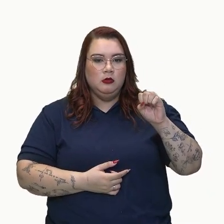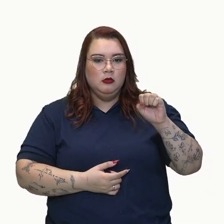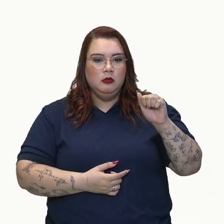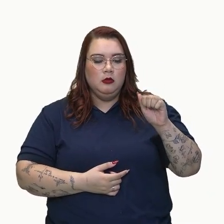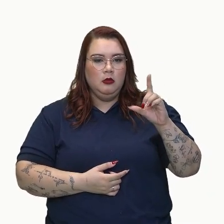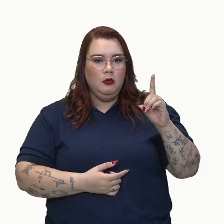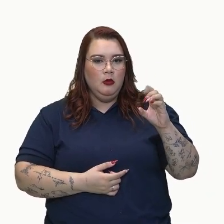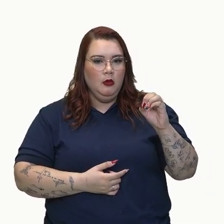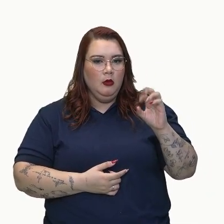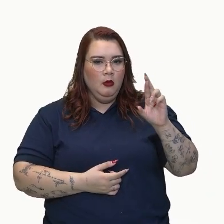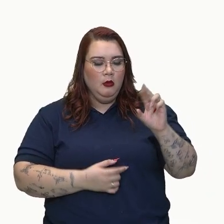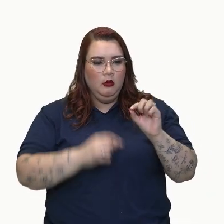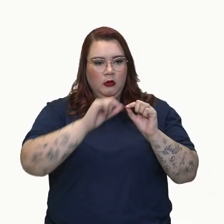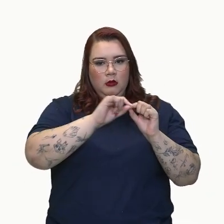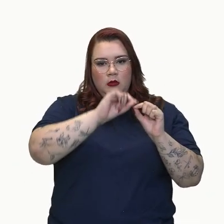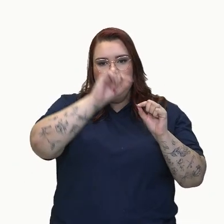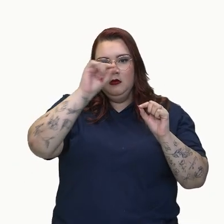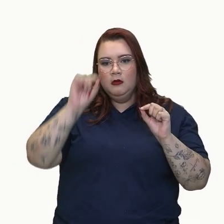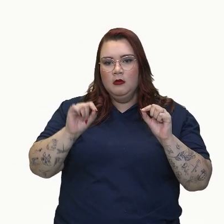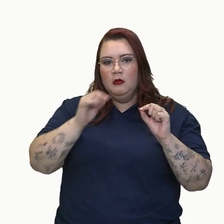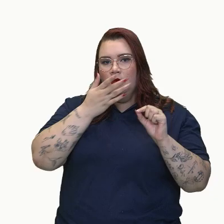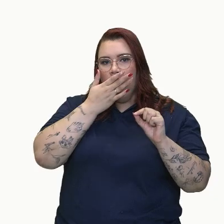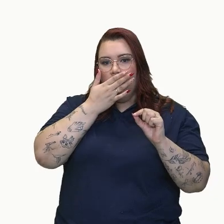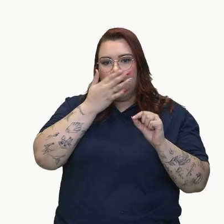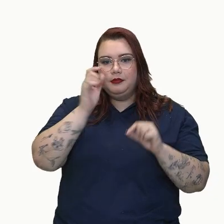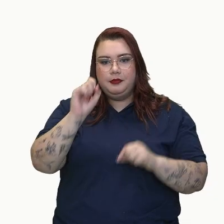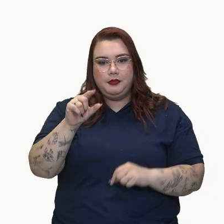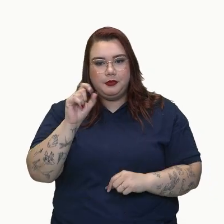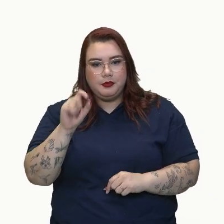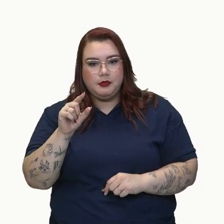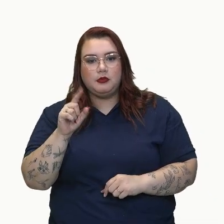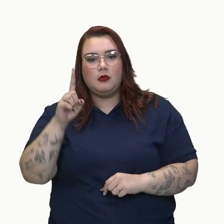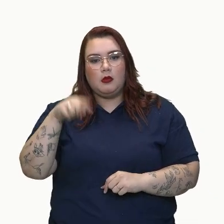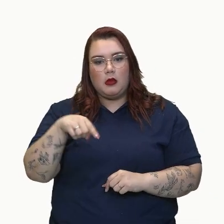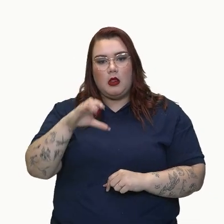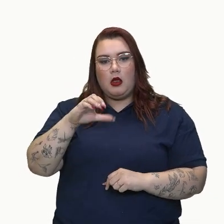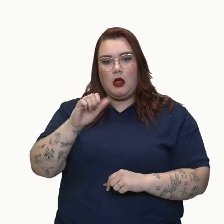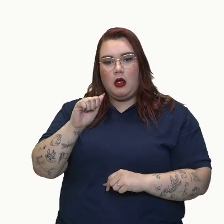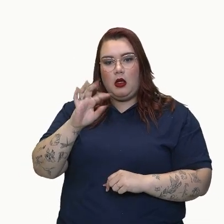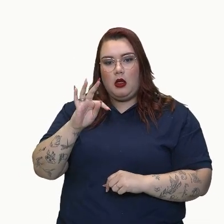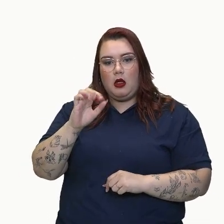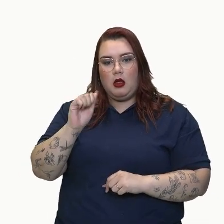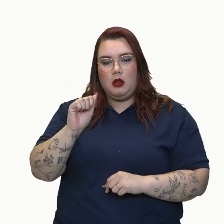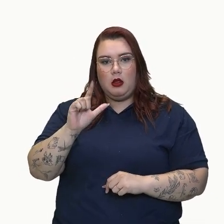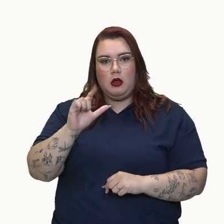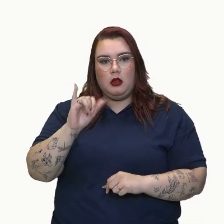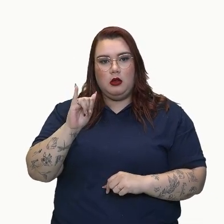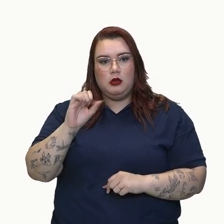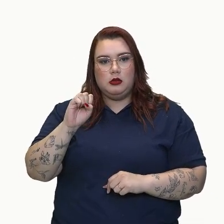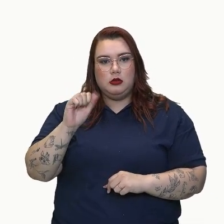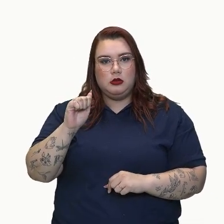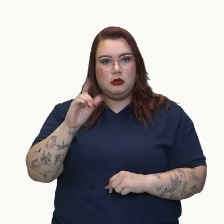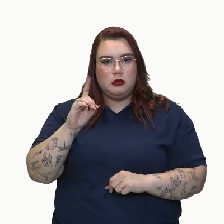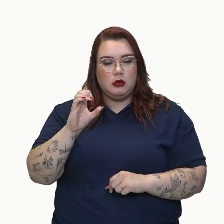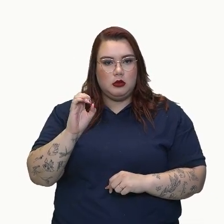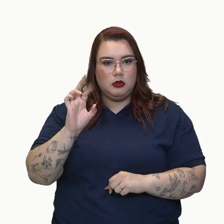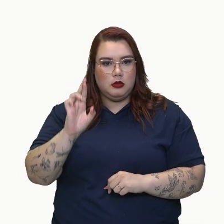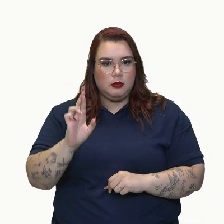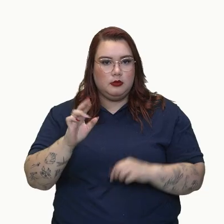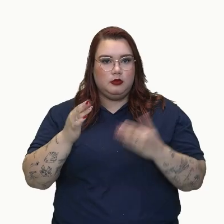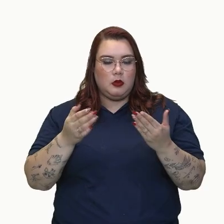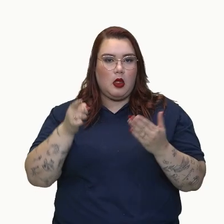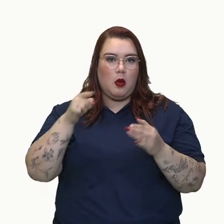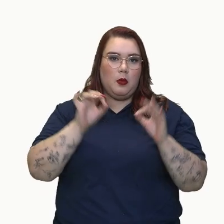tá? Essa faixa aqui azul, ela é com catalisador, tá? Ou seja, é um processo muito